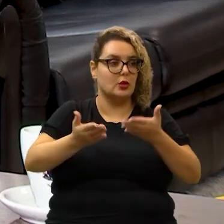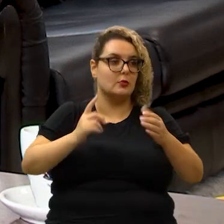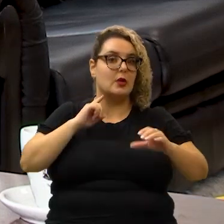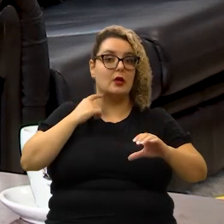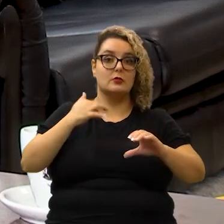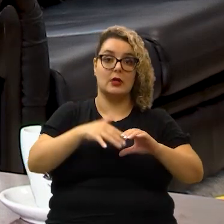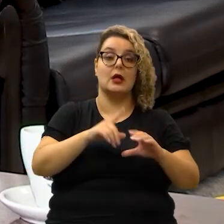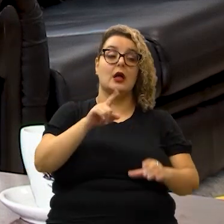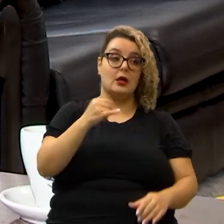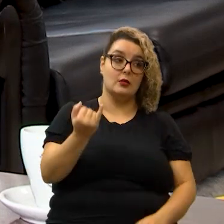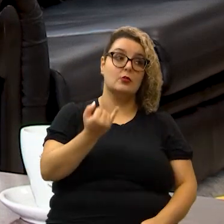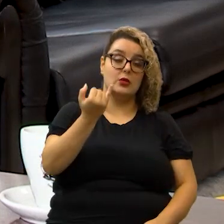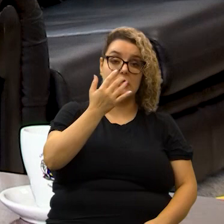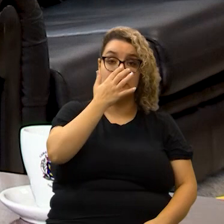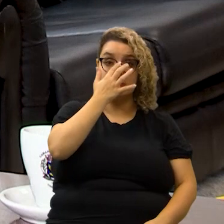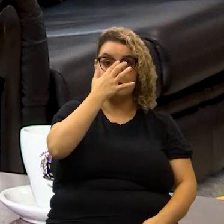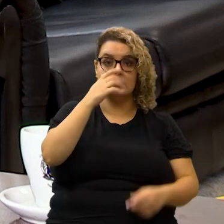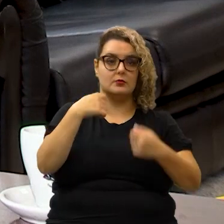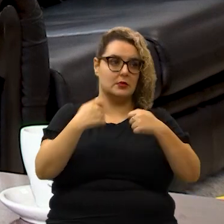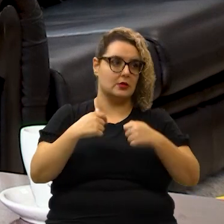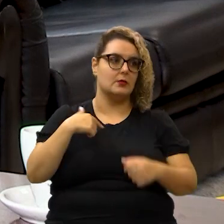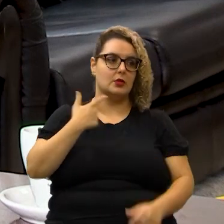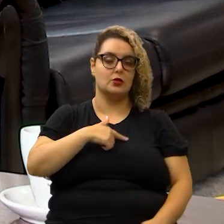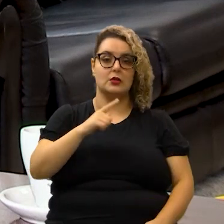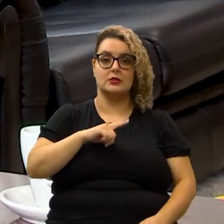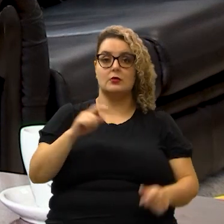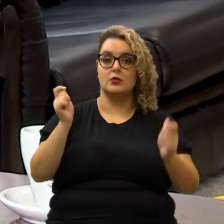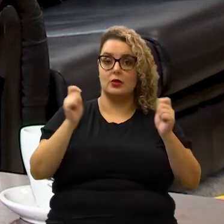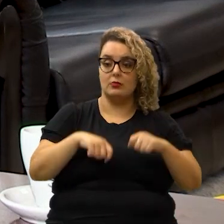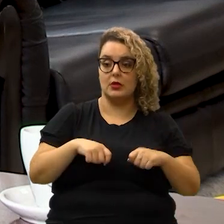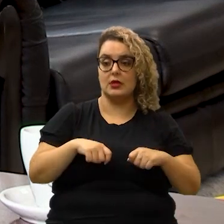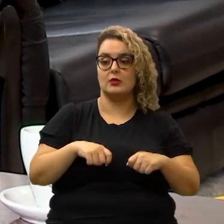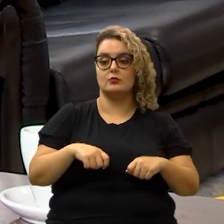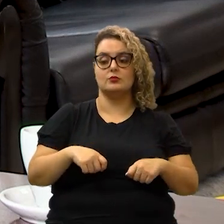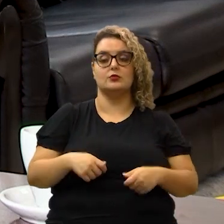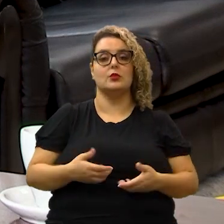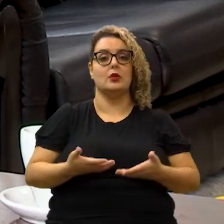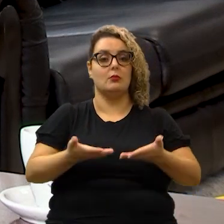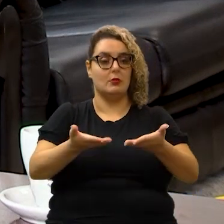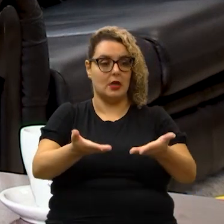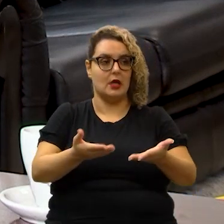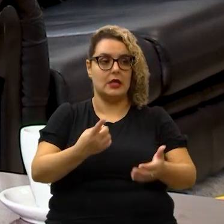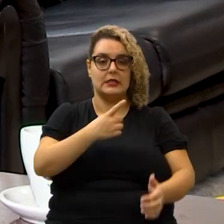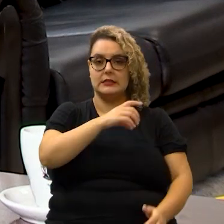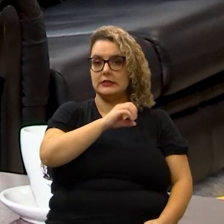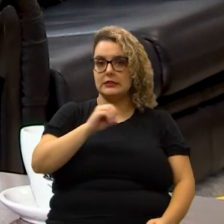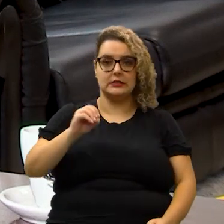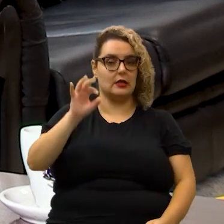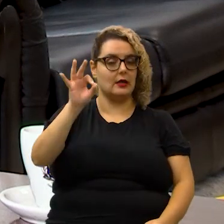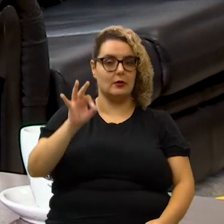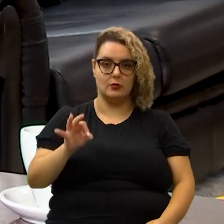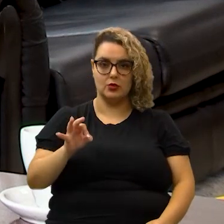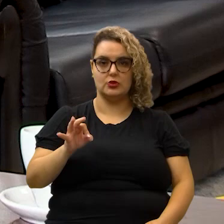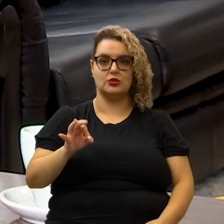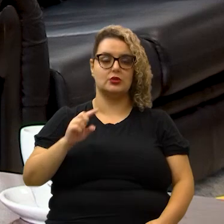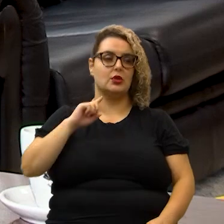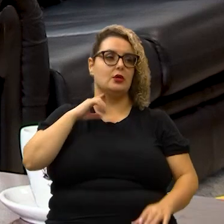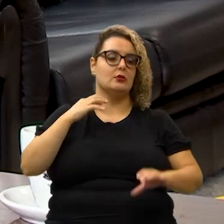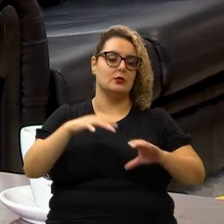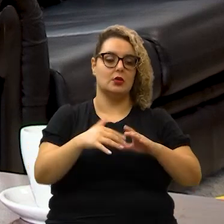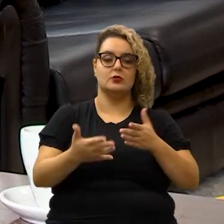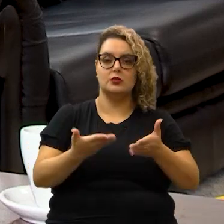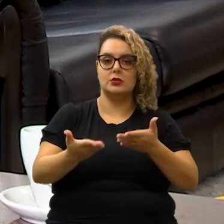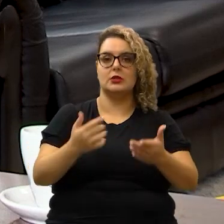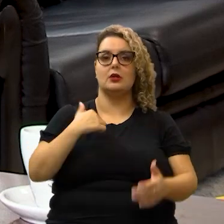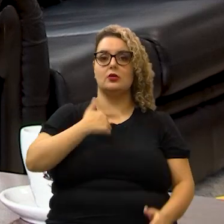isso é importante. Hoje nós temos capacidade instalada para tratar 100% do esgoto produzido na nossa cidade. As